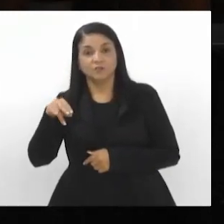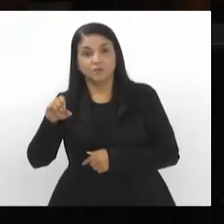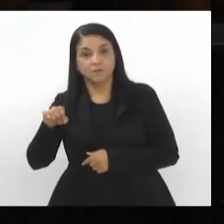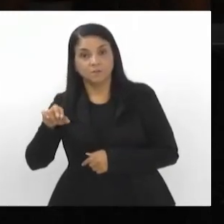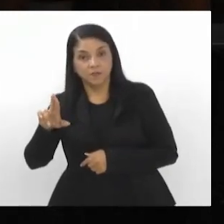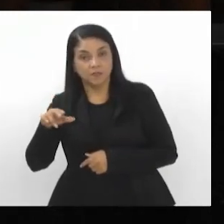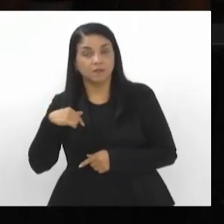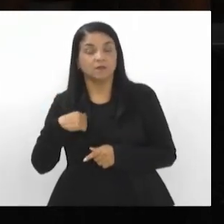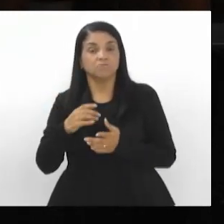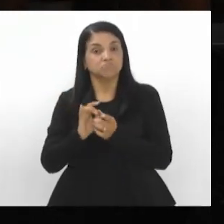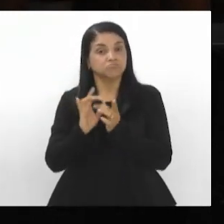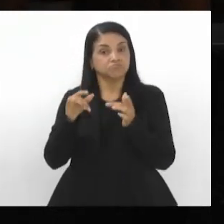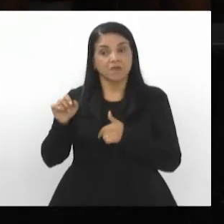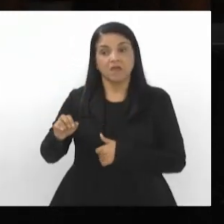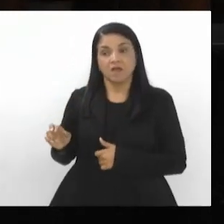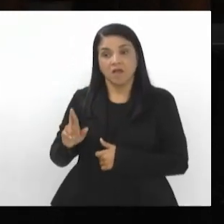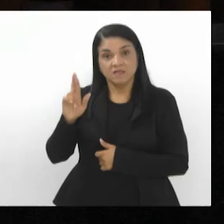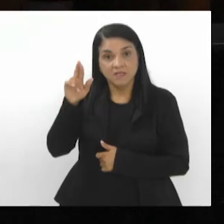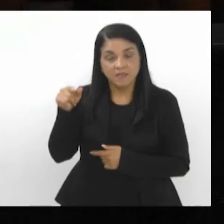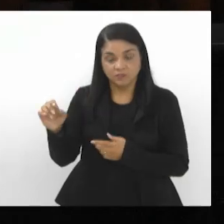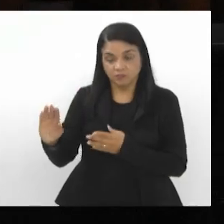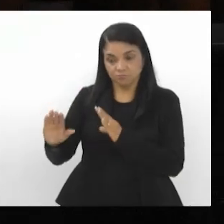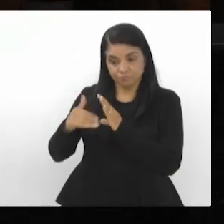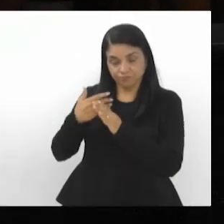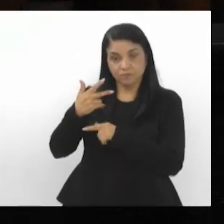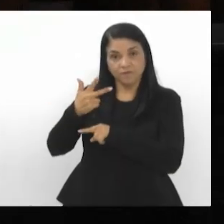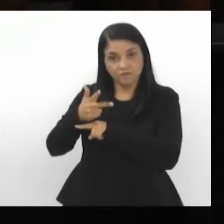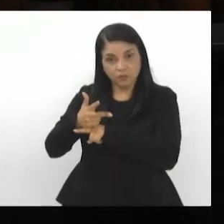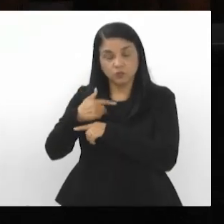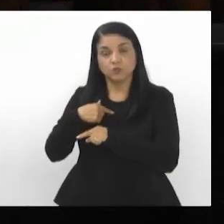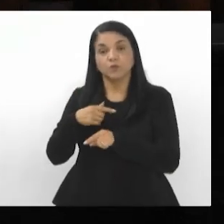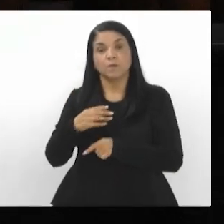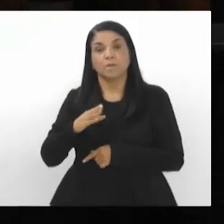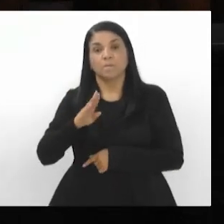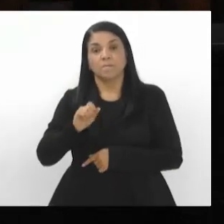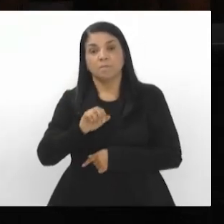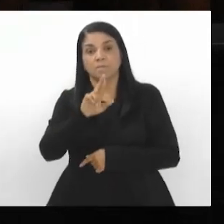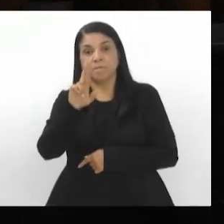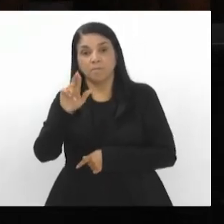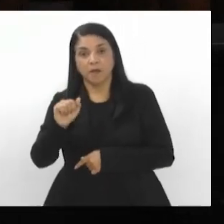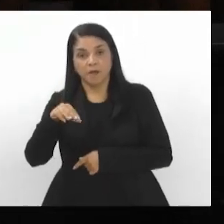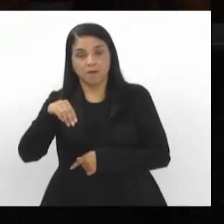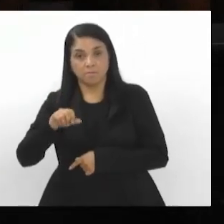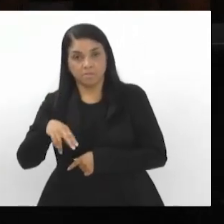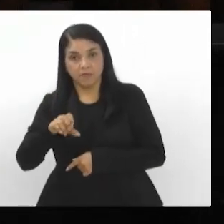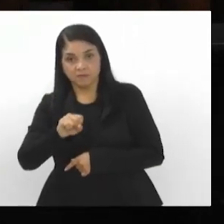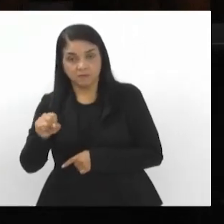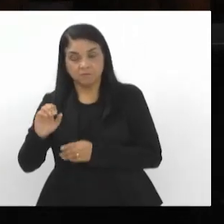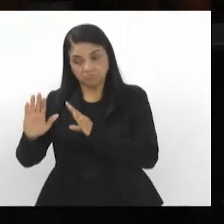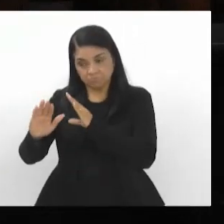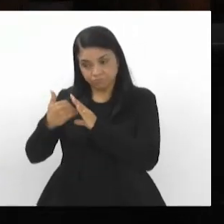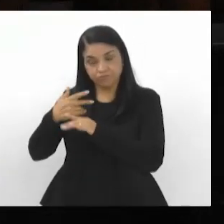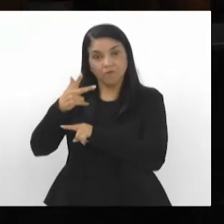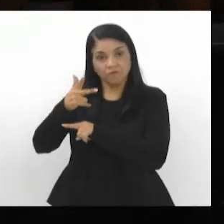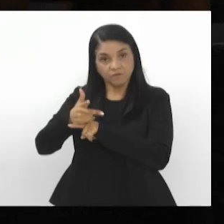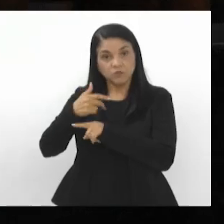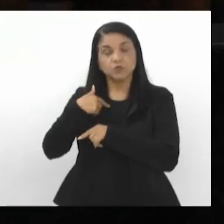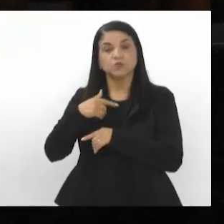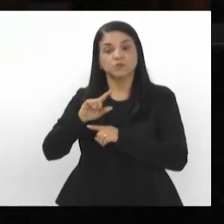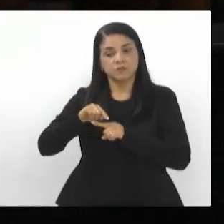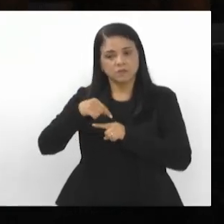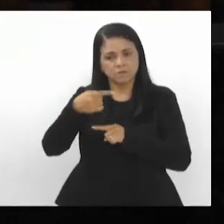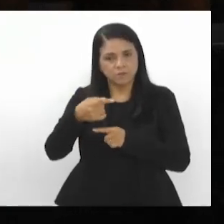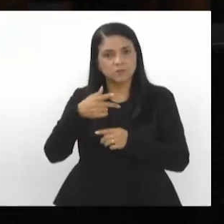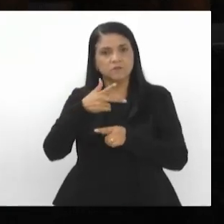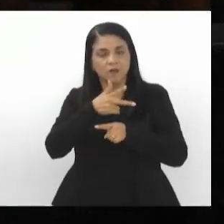Barra Mansa, e dizer à população que, após a aprovação do Estatuto das Blitz, a comissão vai estar